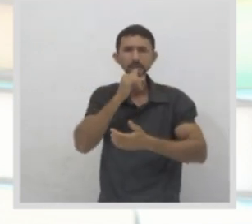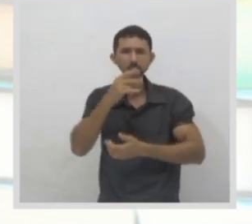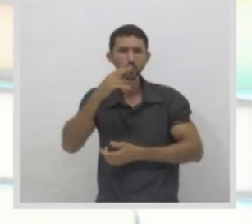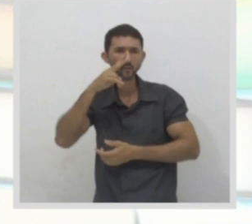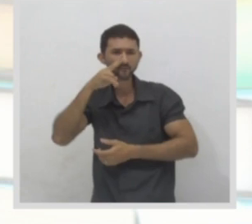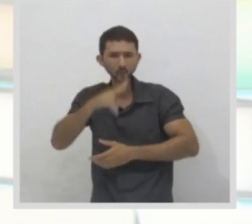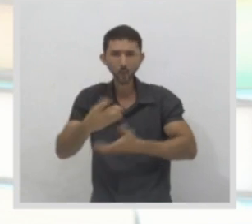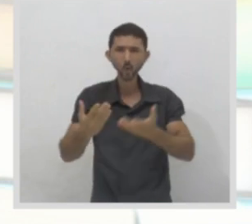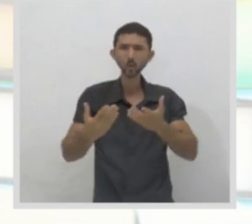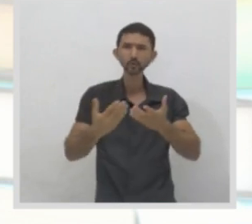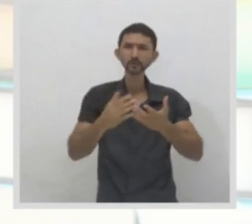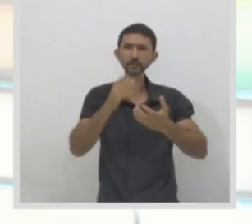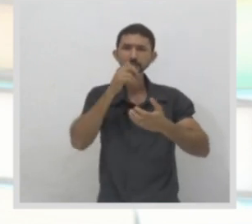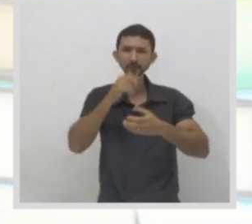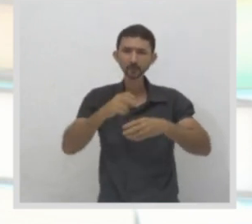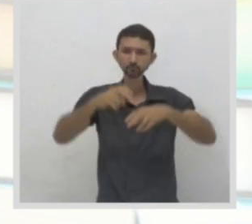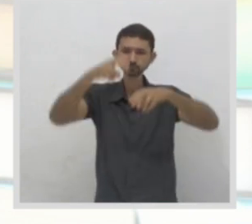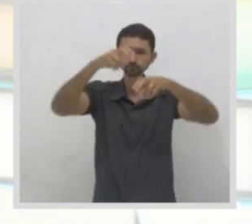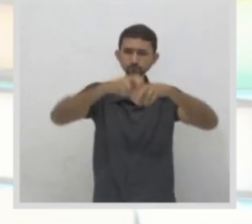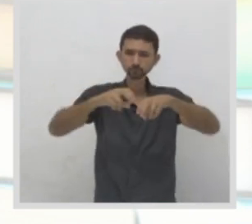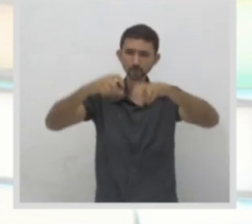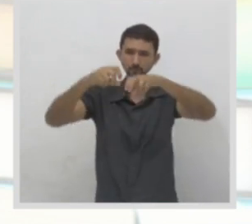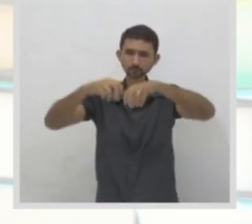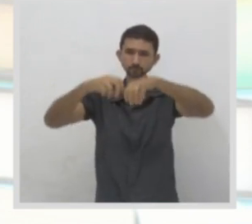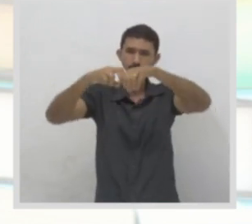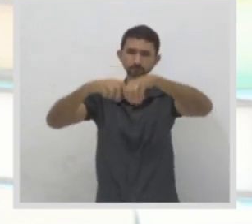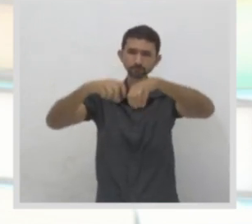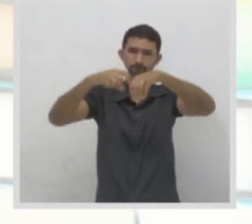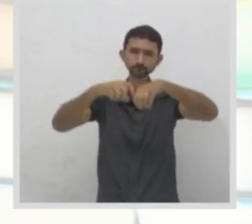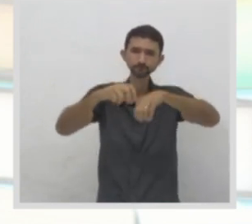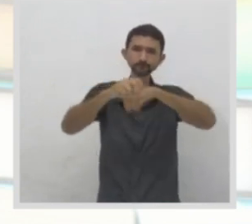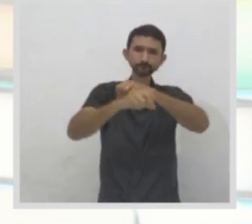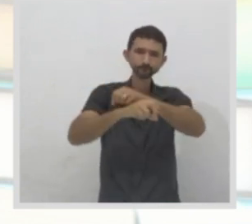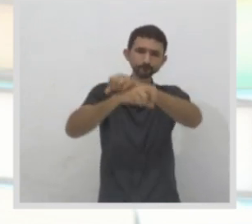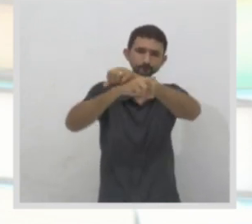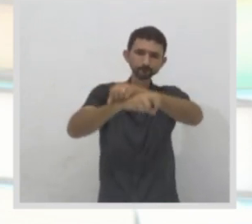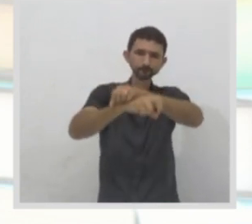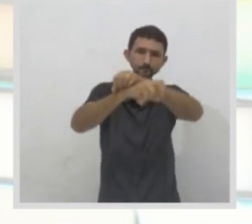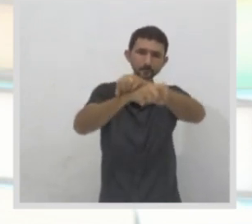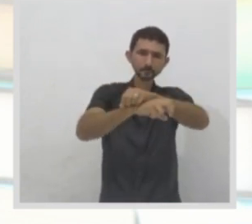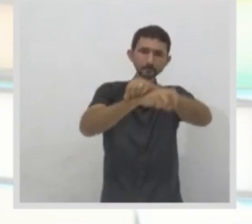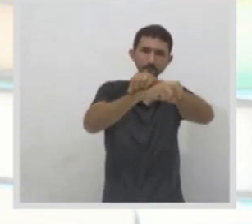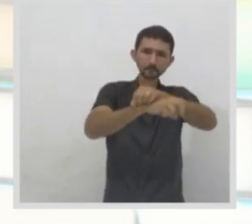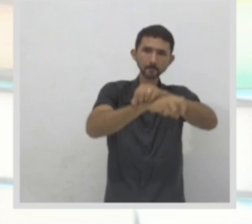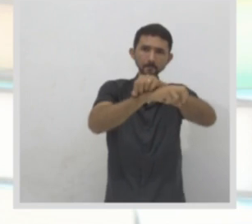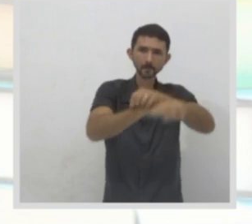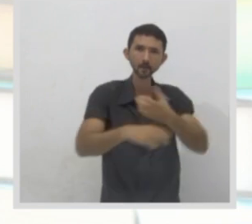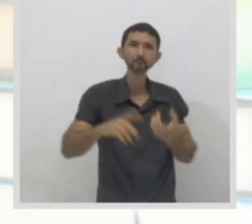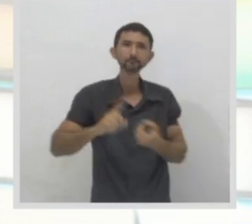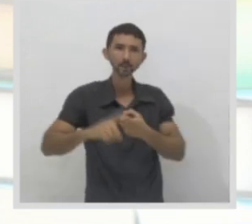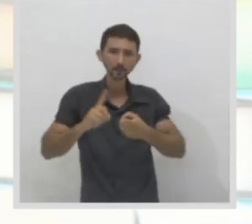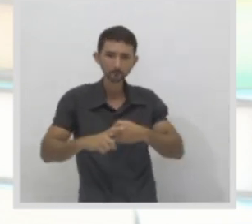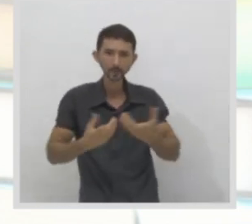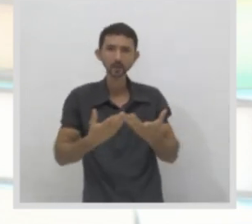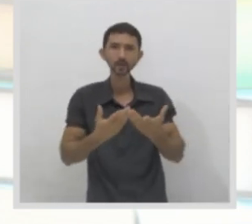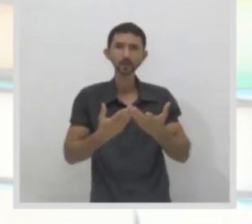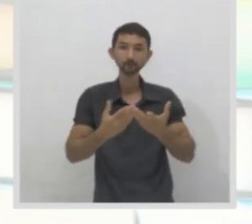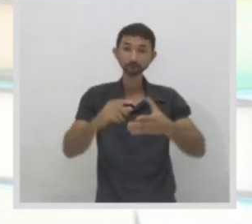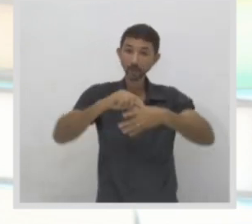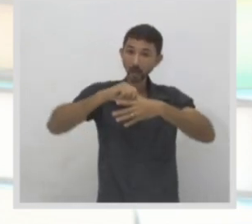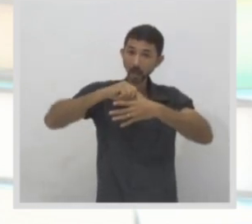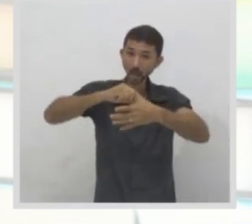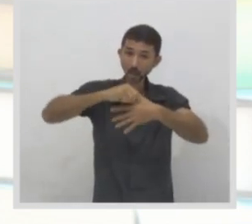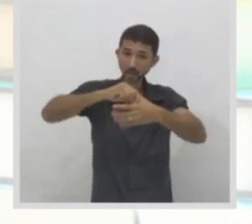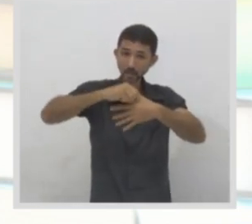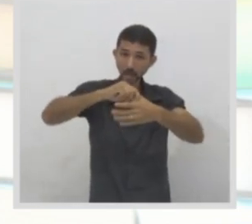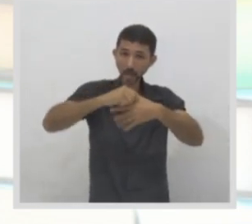carne, né, o recurso, o gado, né, a pecuária, ela servia como abastecimento de carne, como abastecimento